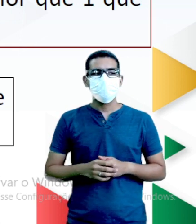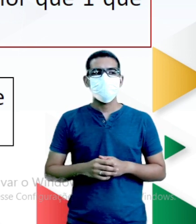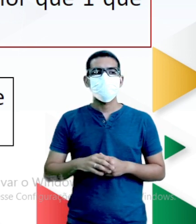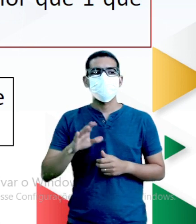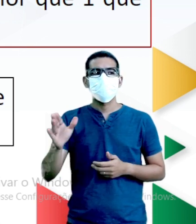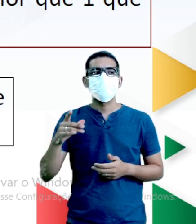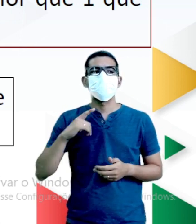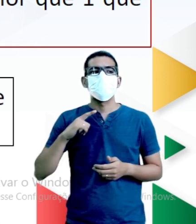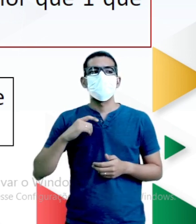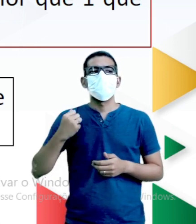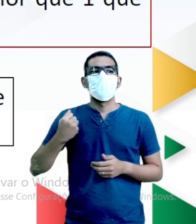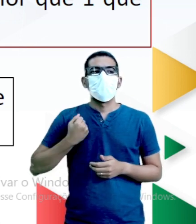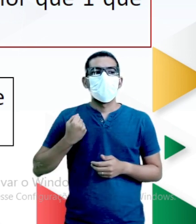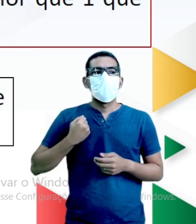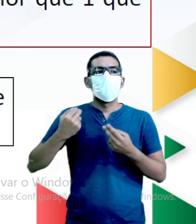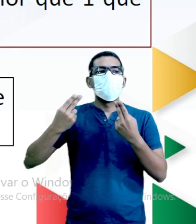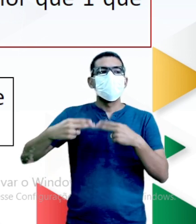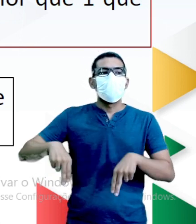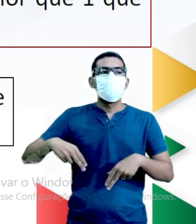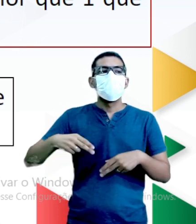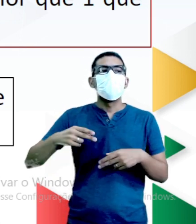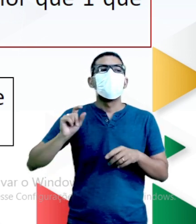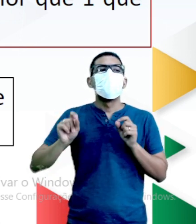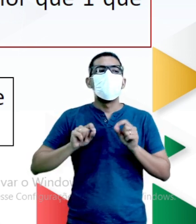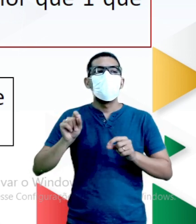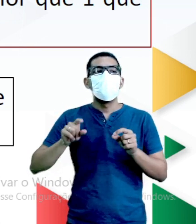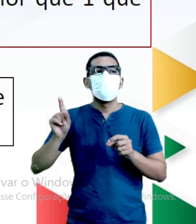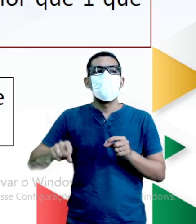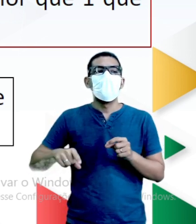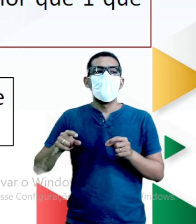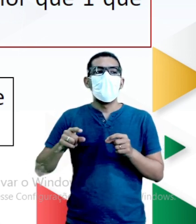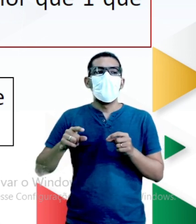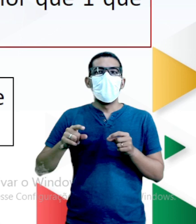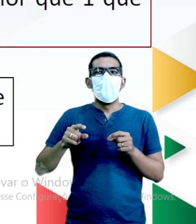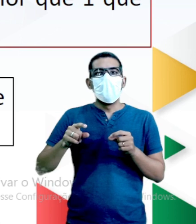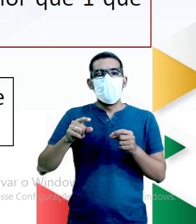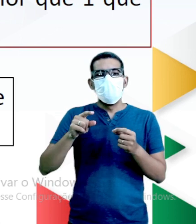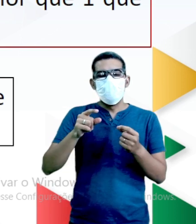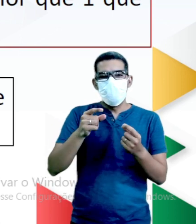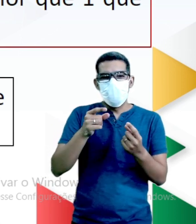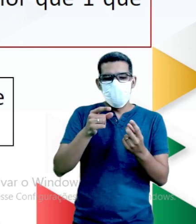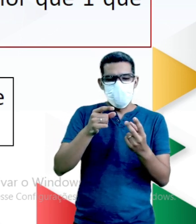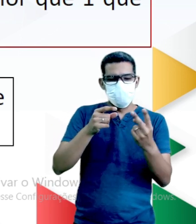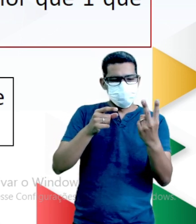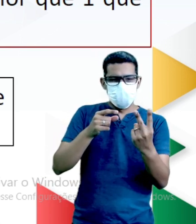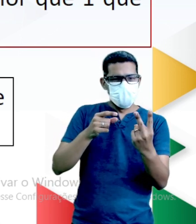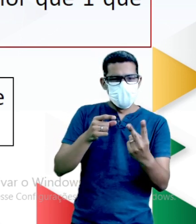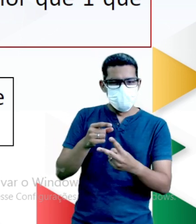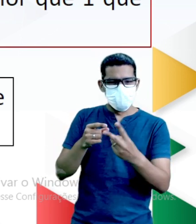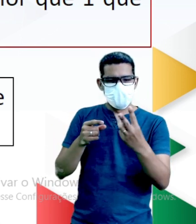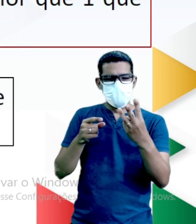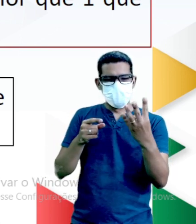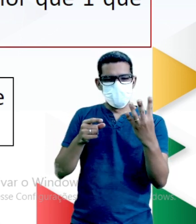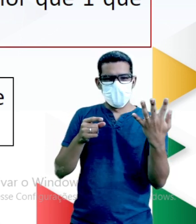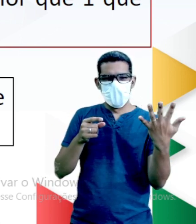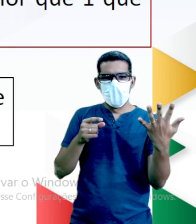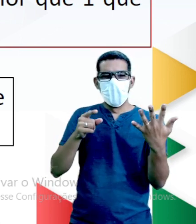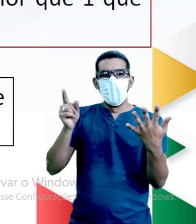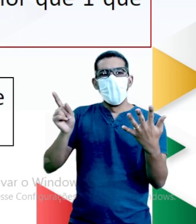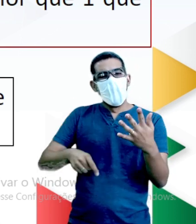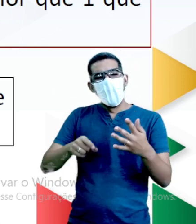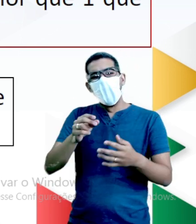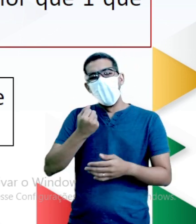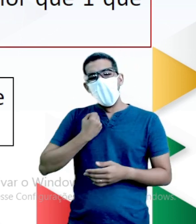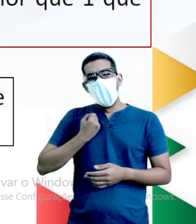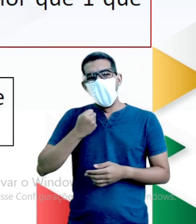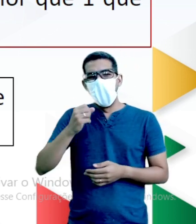possui mais de duas divisões, dizemos que ele é um número composto. Agora você está entendendo nossa videoaula, né? O